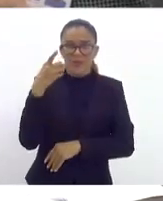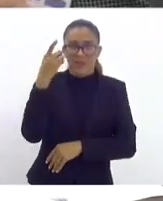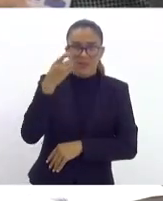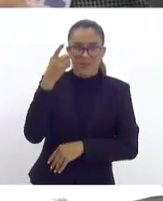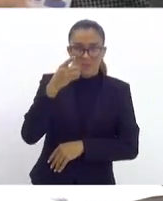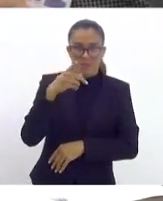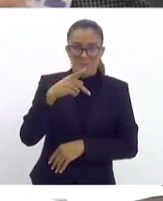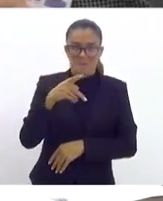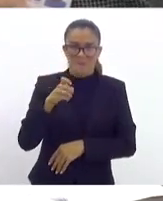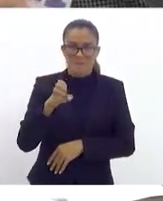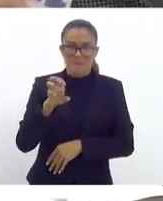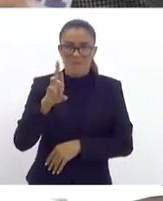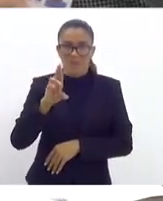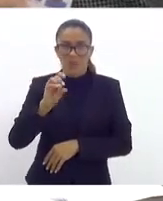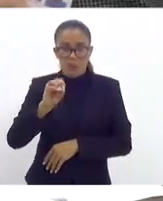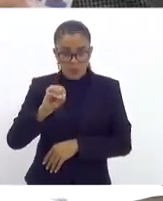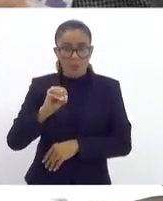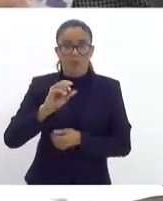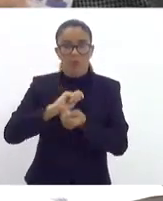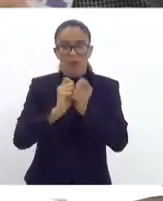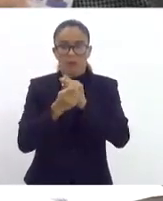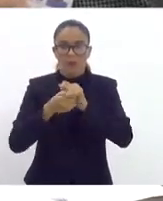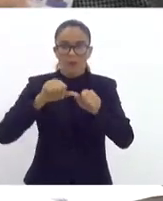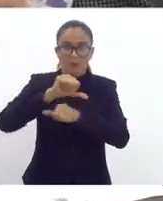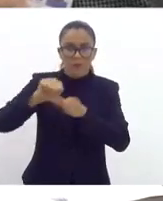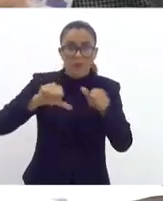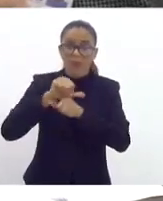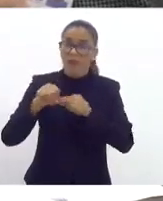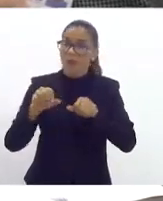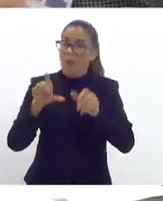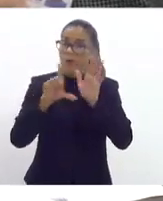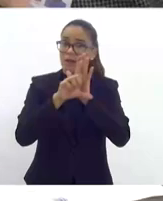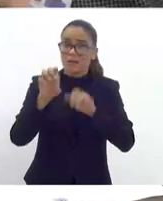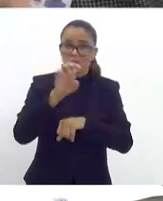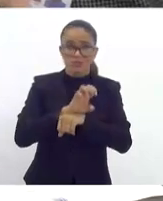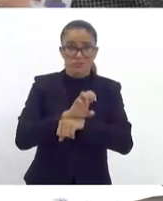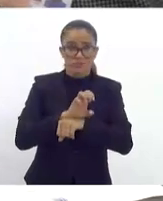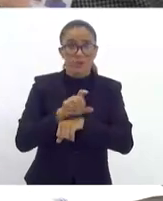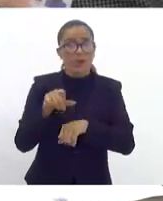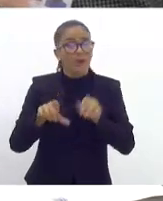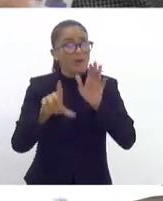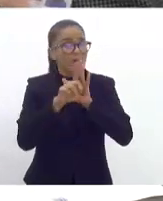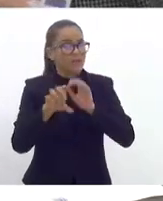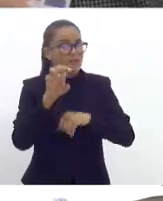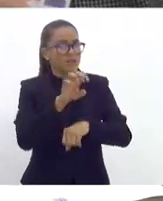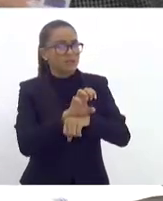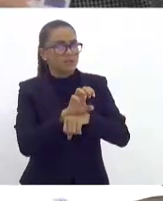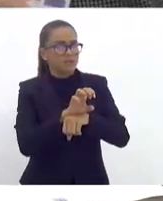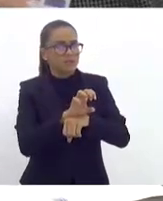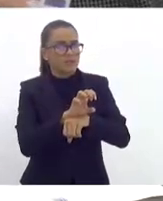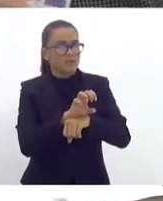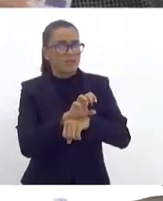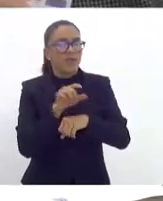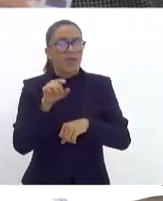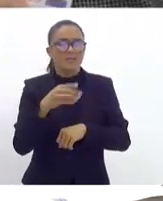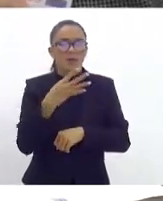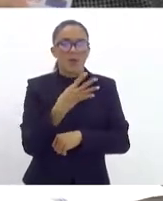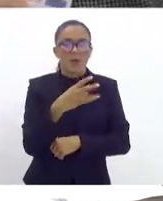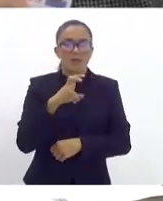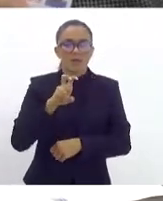Pedro Ricardo tá querendo alterar é uma lei estadual é uma lei estadual essa